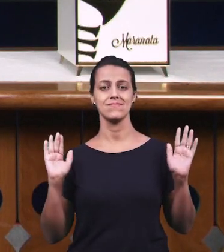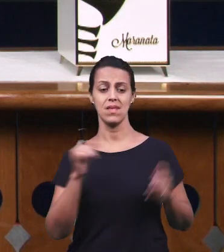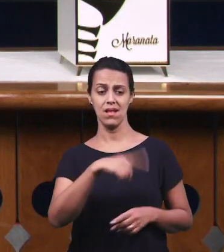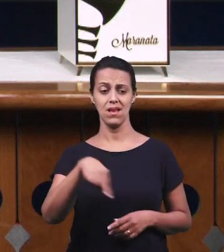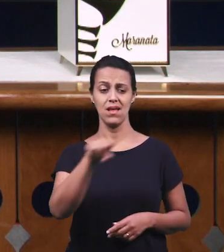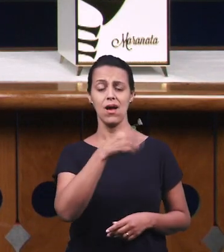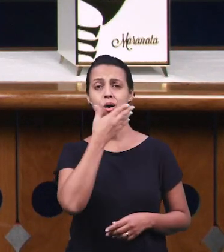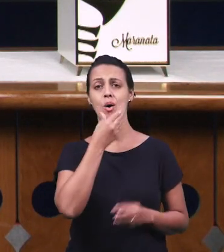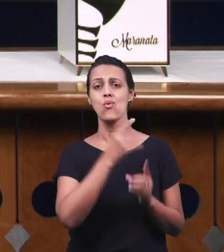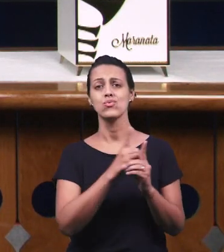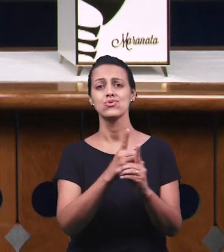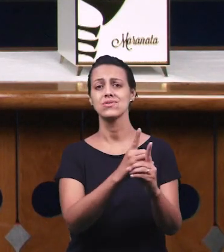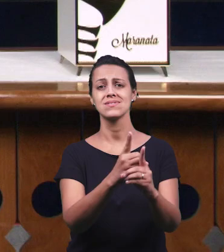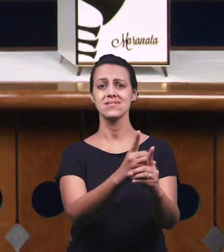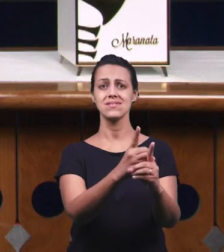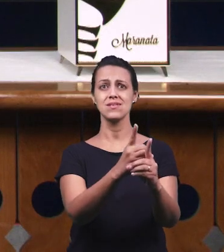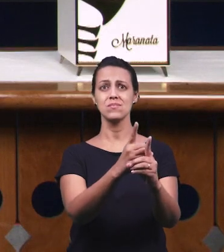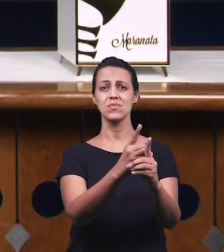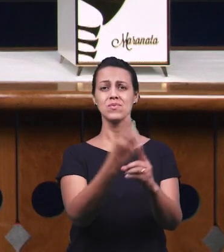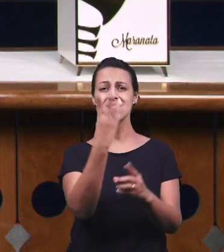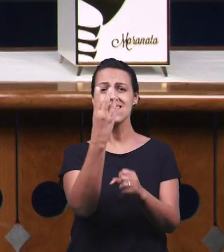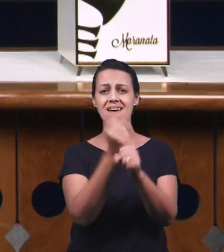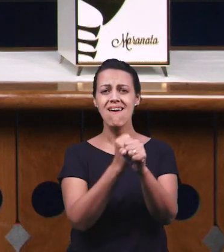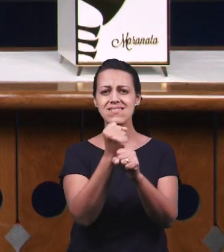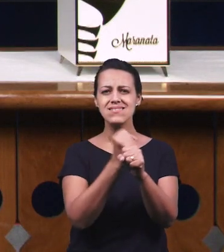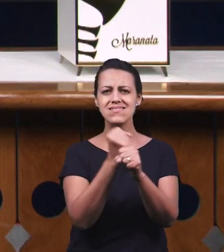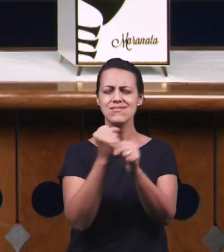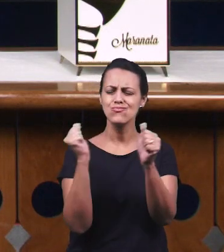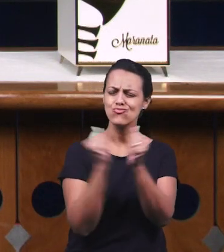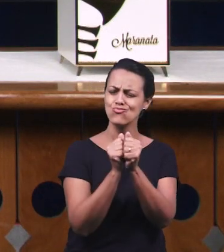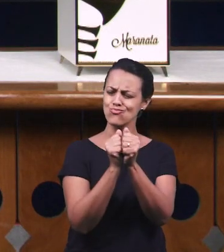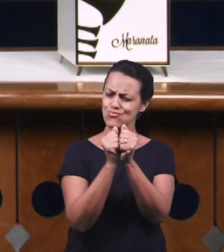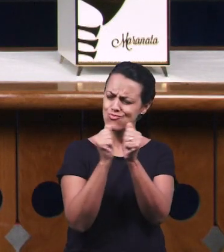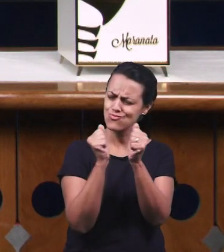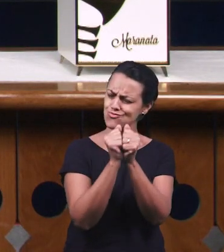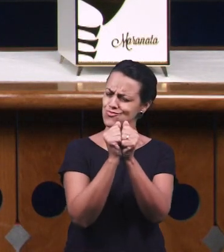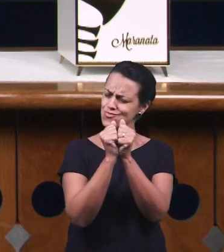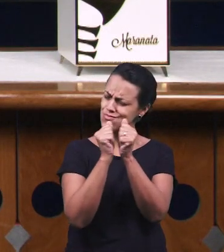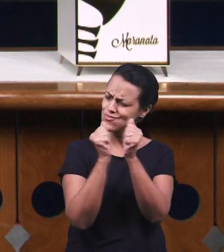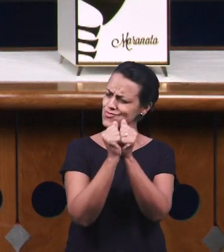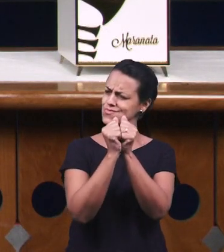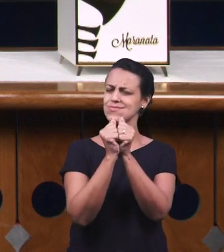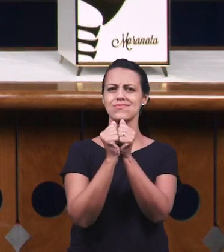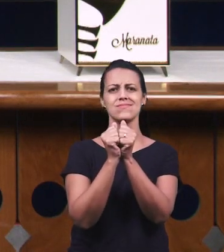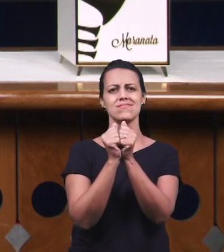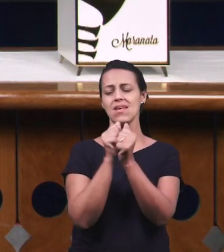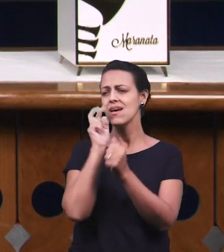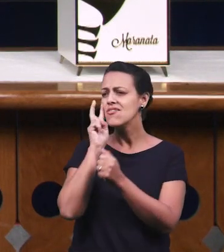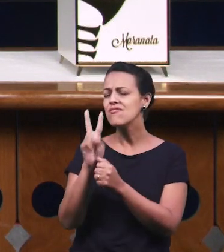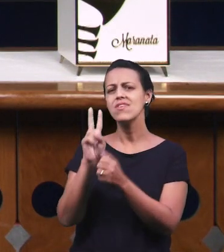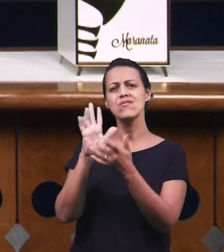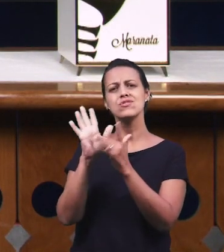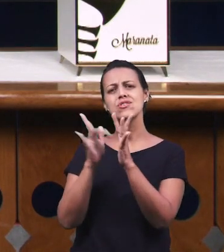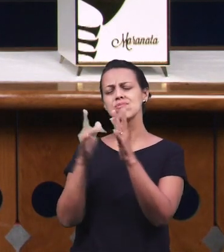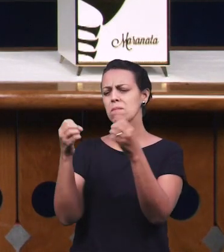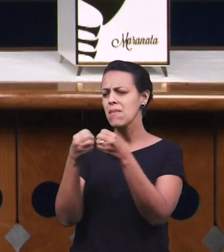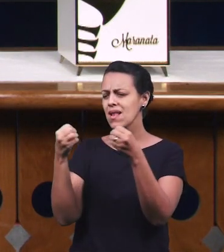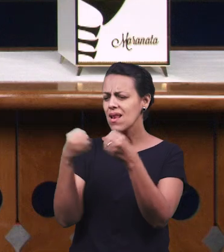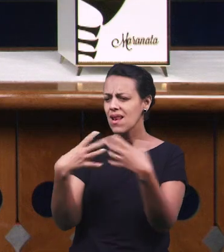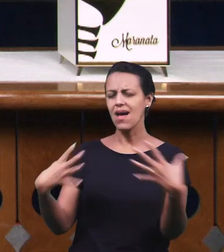por aproximadamente 3 anos do ministério do Senhor Jesus, viram milagres, viram